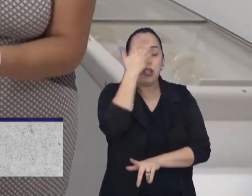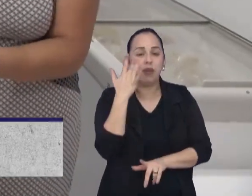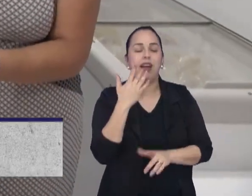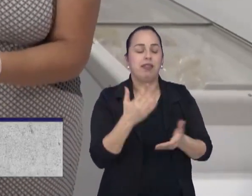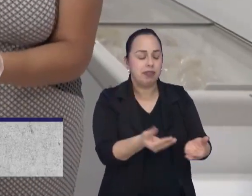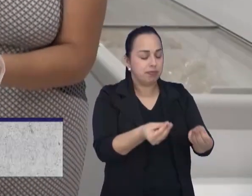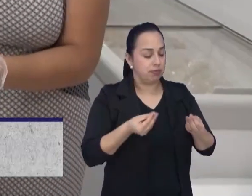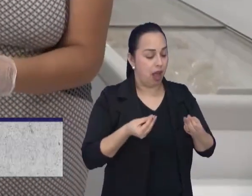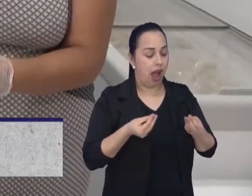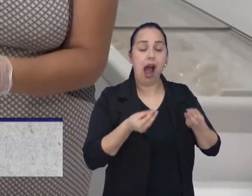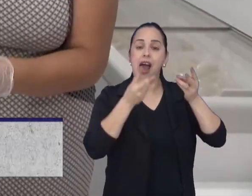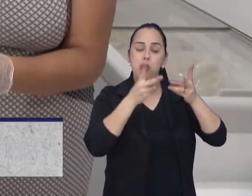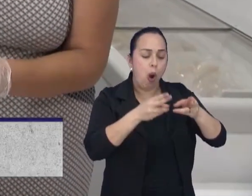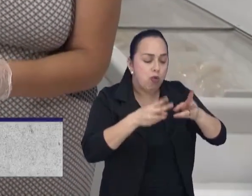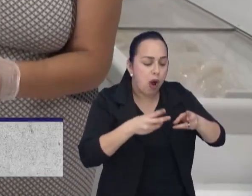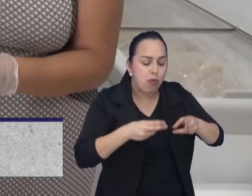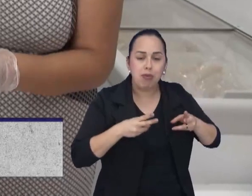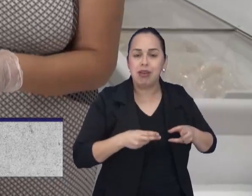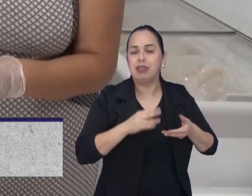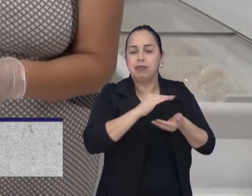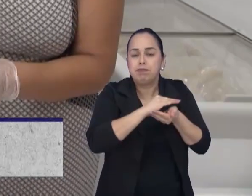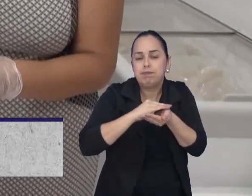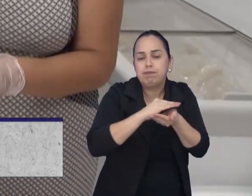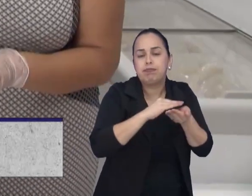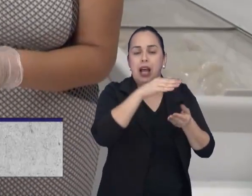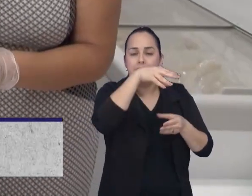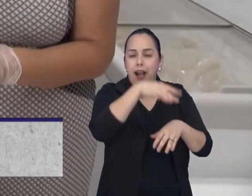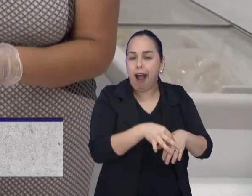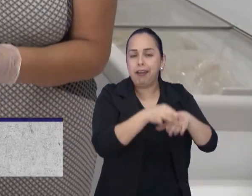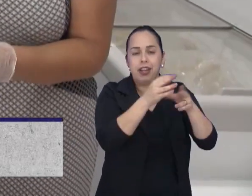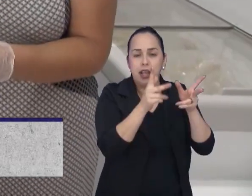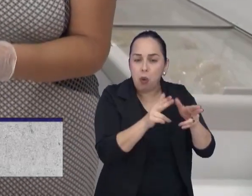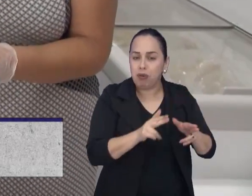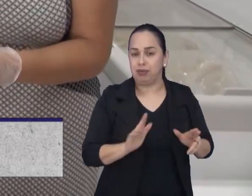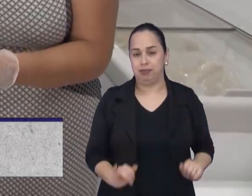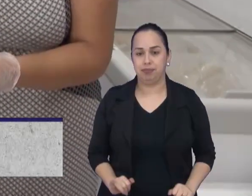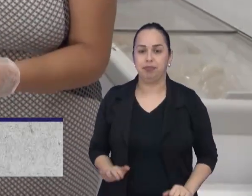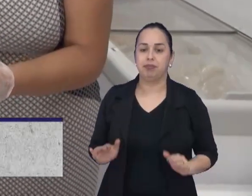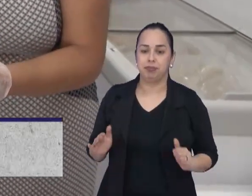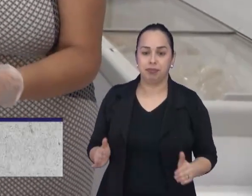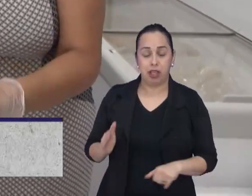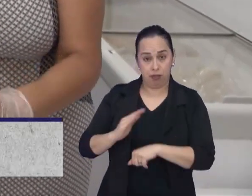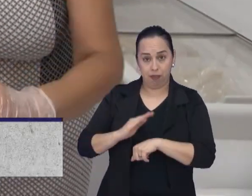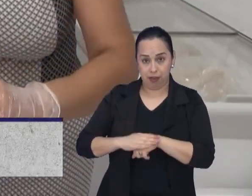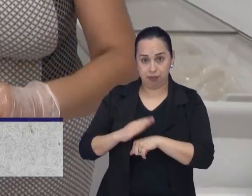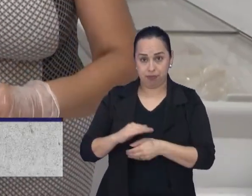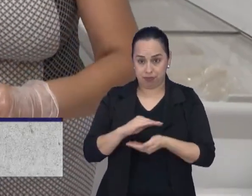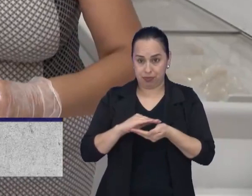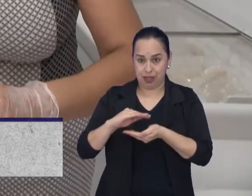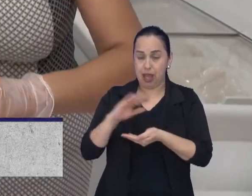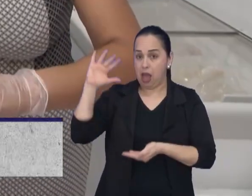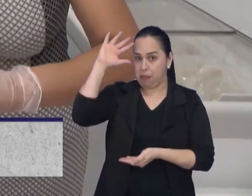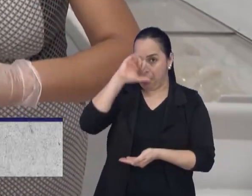mesmo produto, o mesmo tamanho, a mesma quantidade de massa, de recheio. Vai ser algo bem padronizado. Bom, eu vou fazer, Fernanda, do jeito